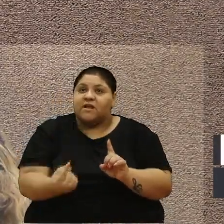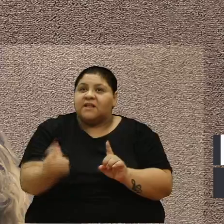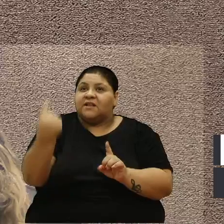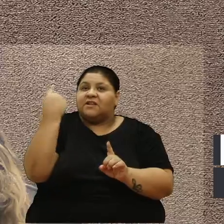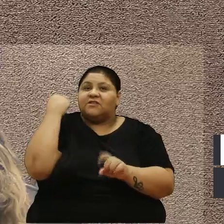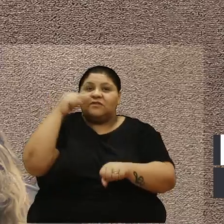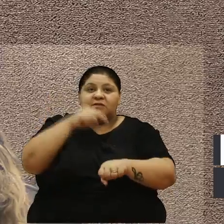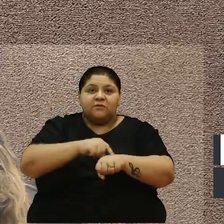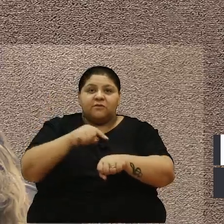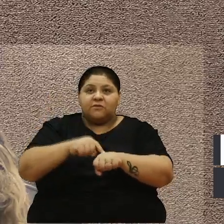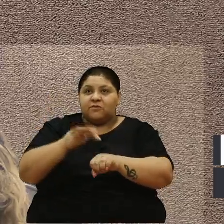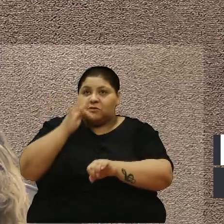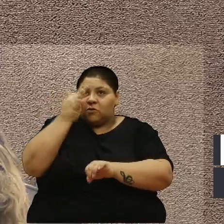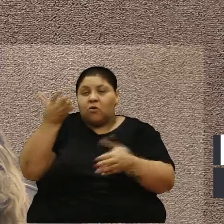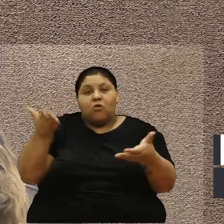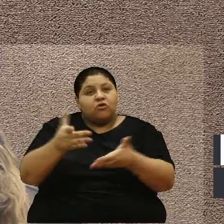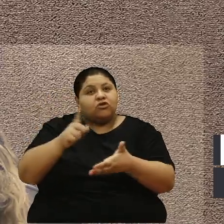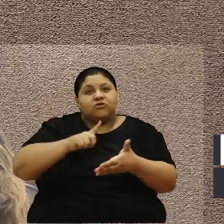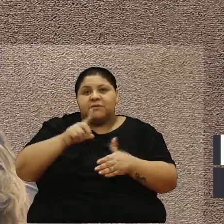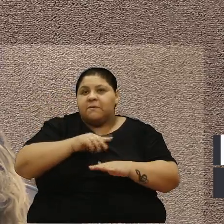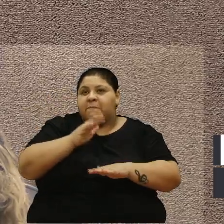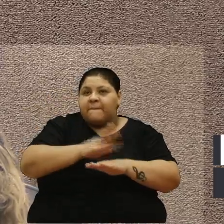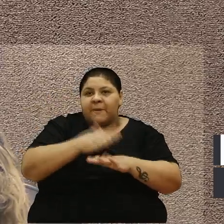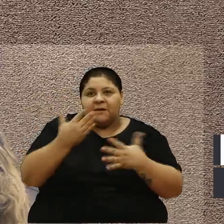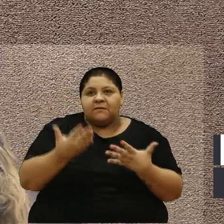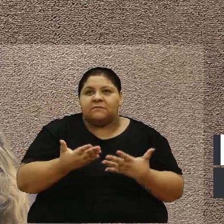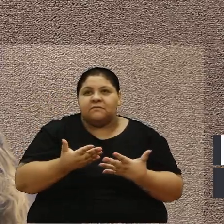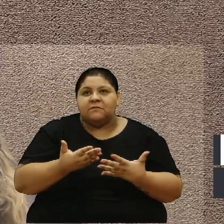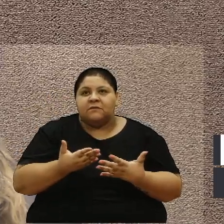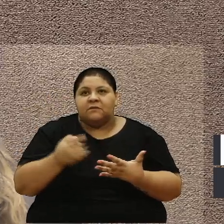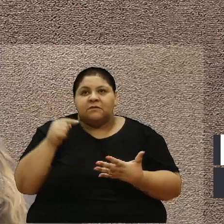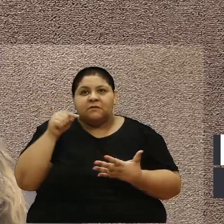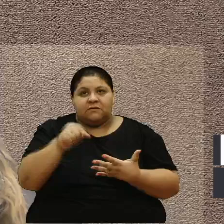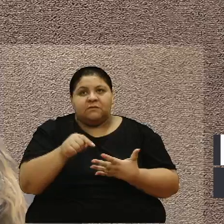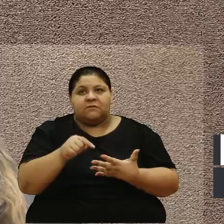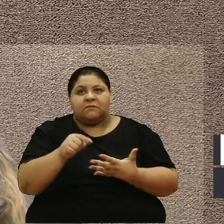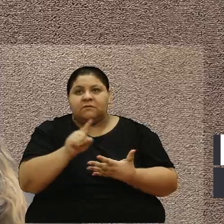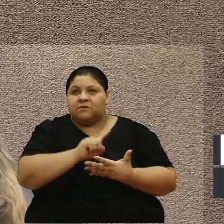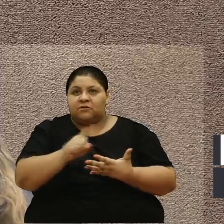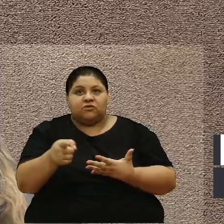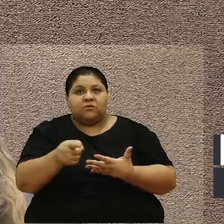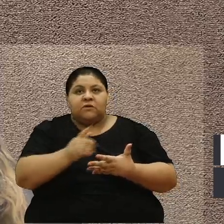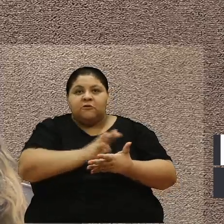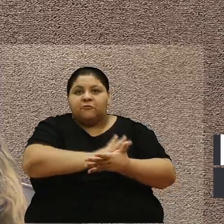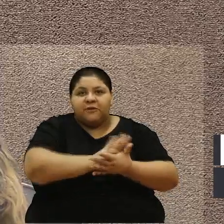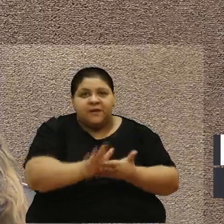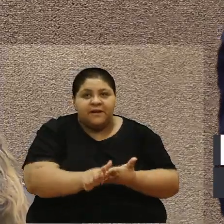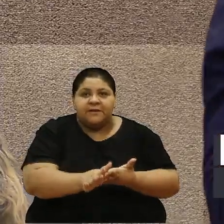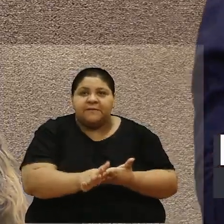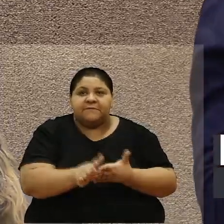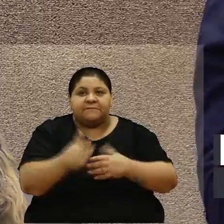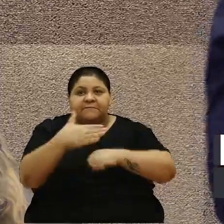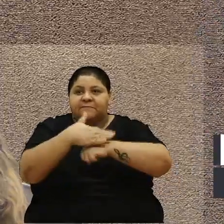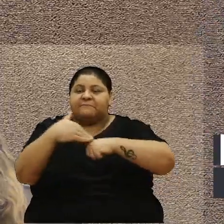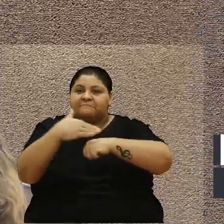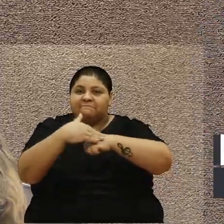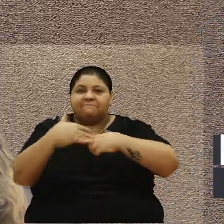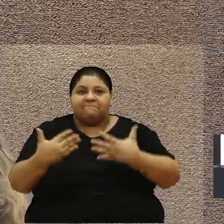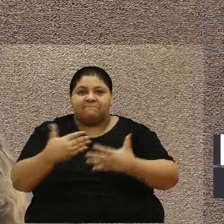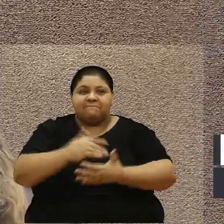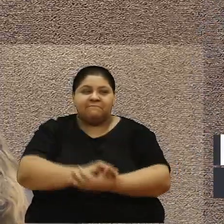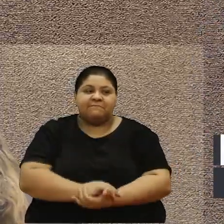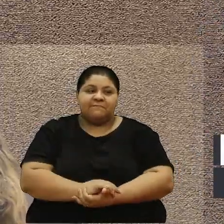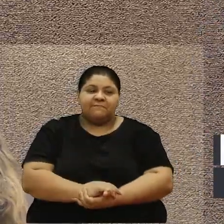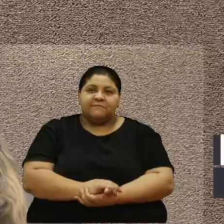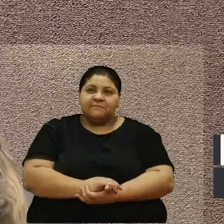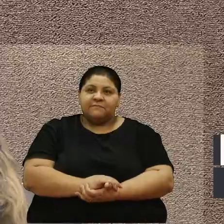flores, né? Que hoje já não tem mais. E isso não é discriminação, né? É carinho.